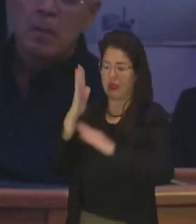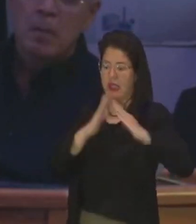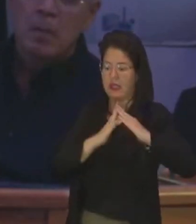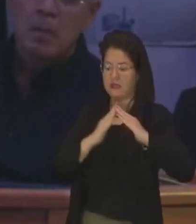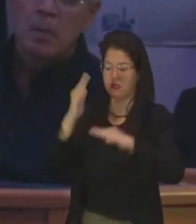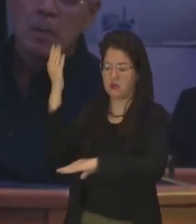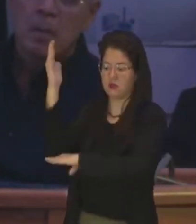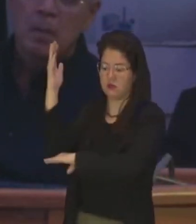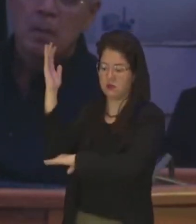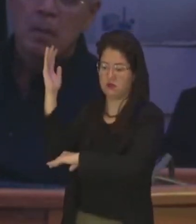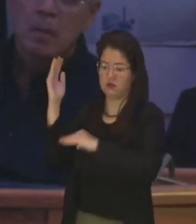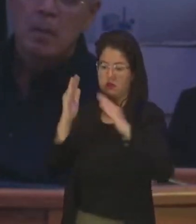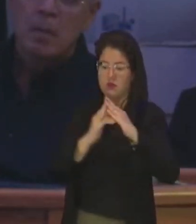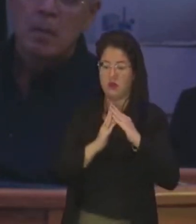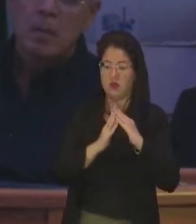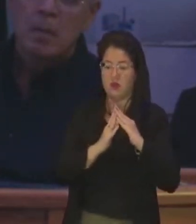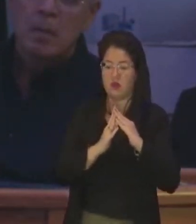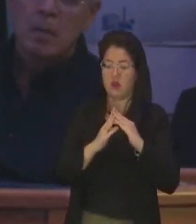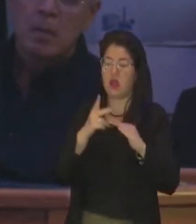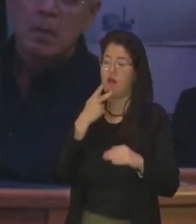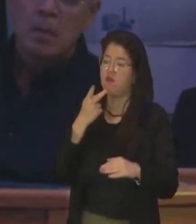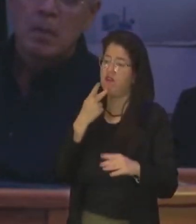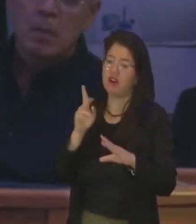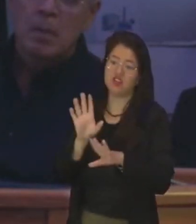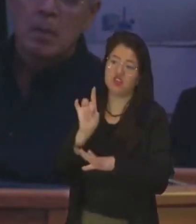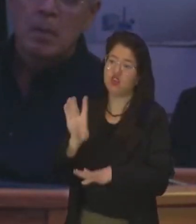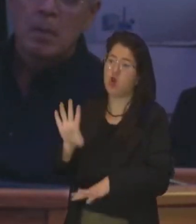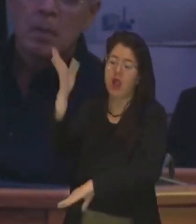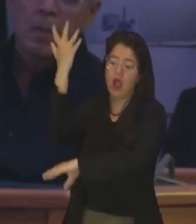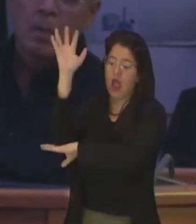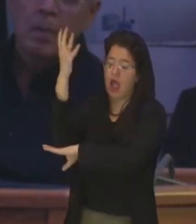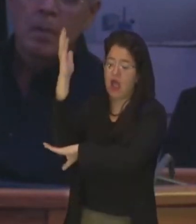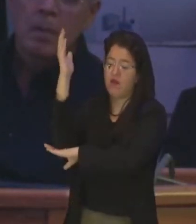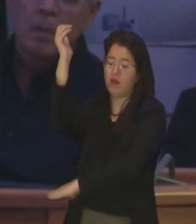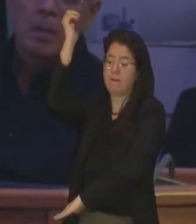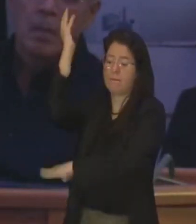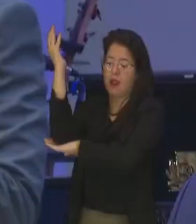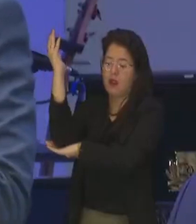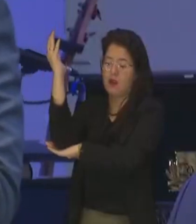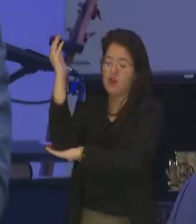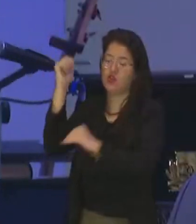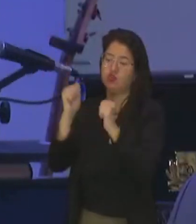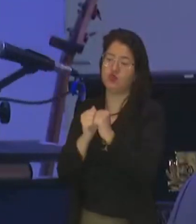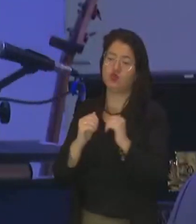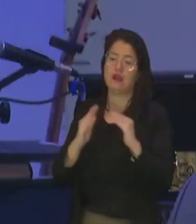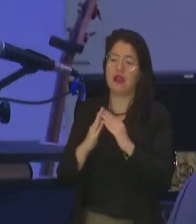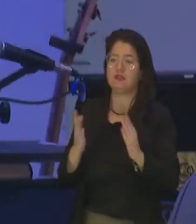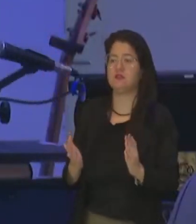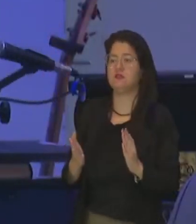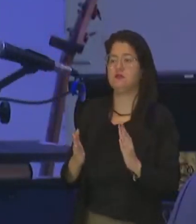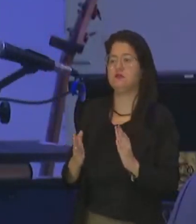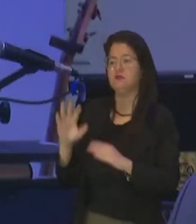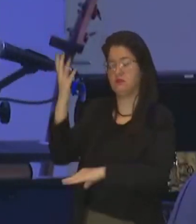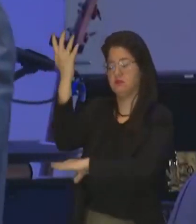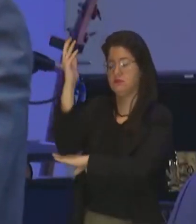a árvore é em pé ao lado da minha casa. Eu uso a posição dela como se ela estivesse em pé,